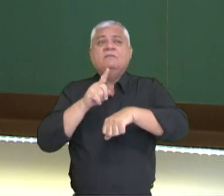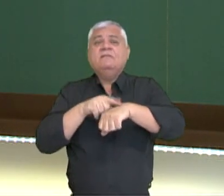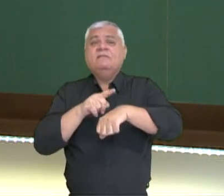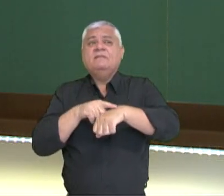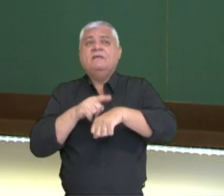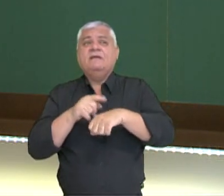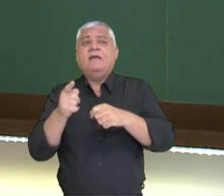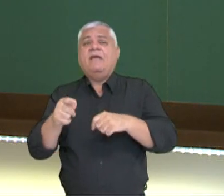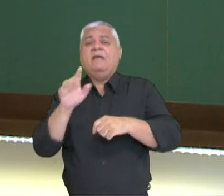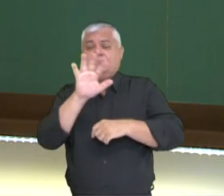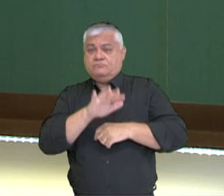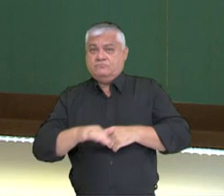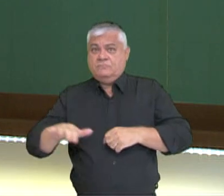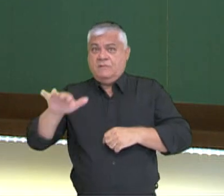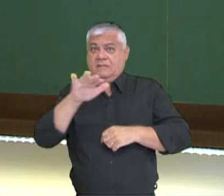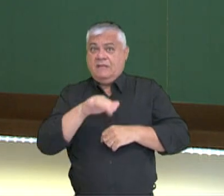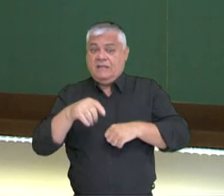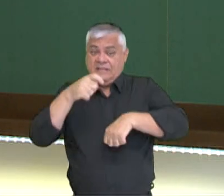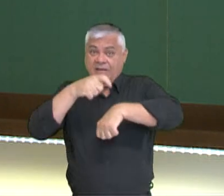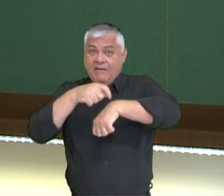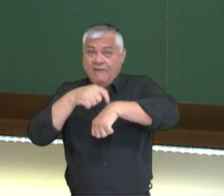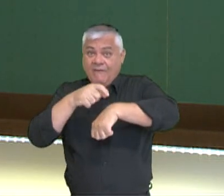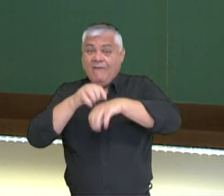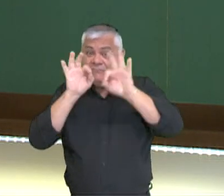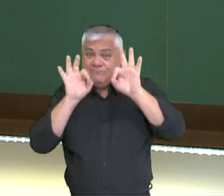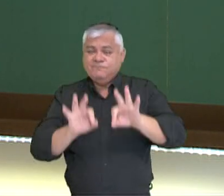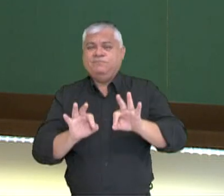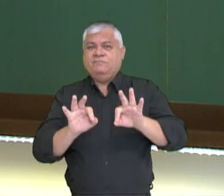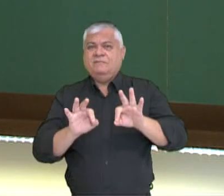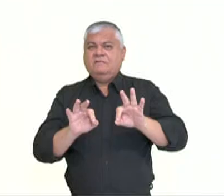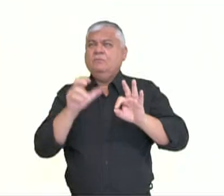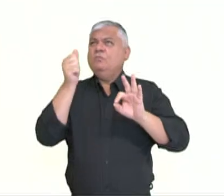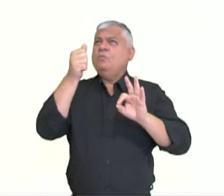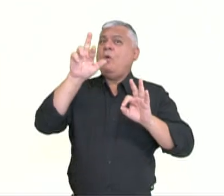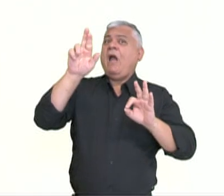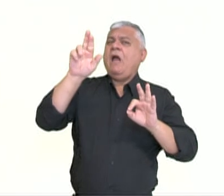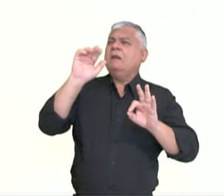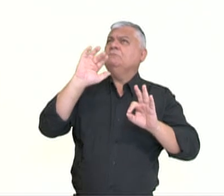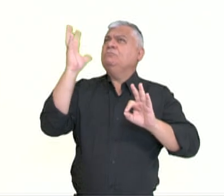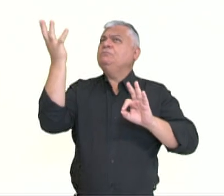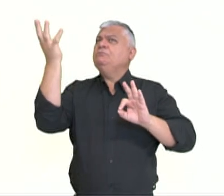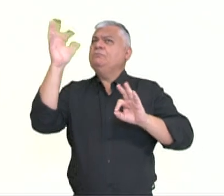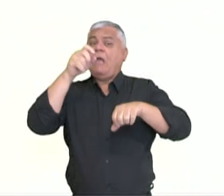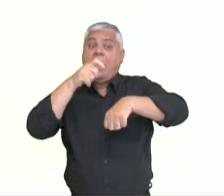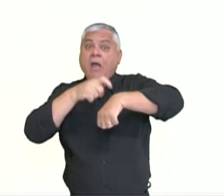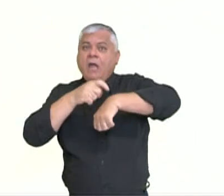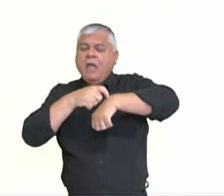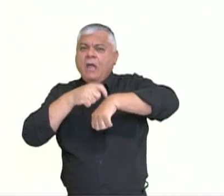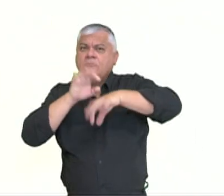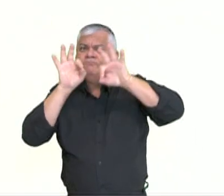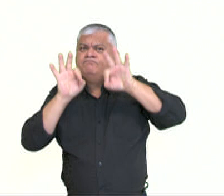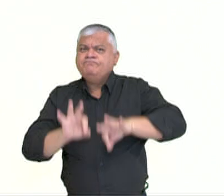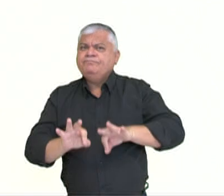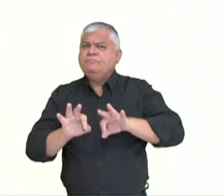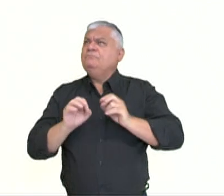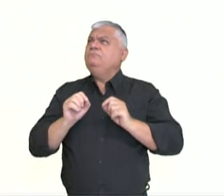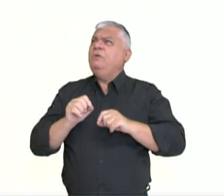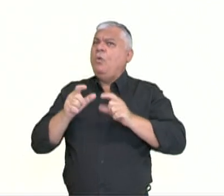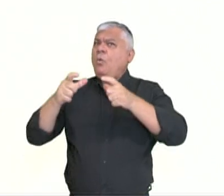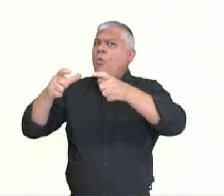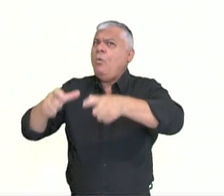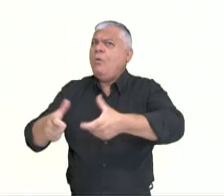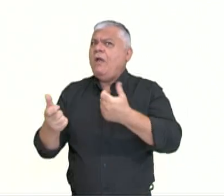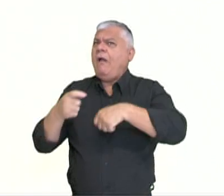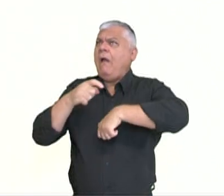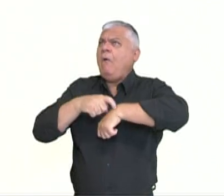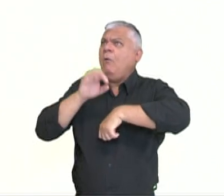num estado momentâneo da atmosfera. É naquele momento, naquele determinado lugar, eu